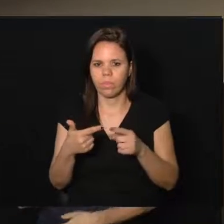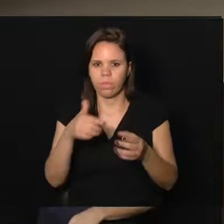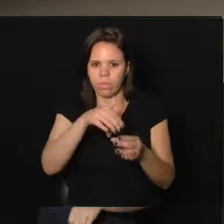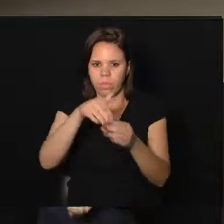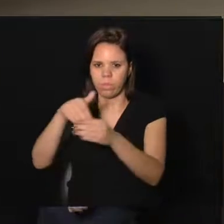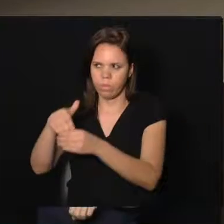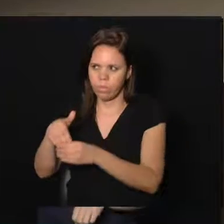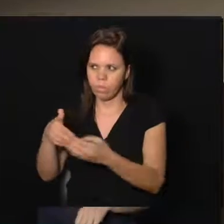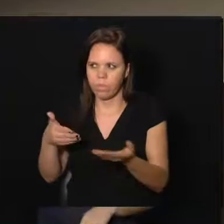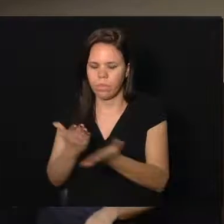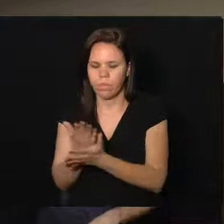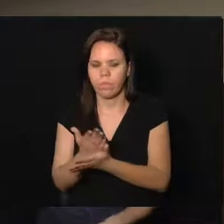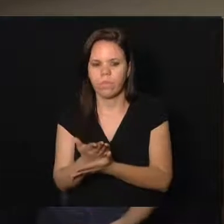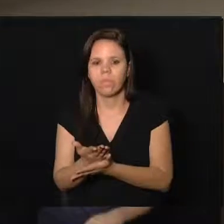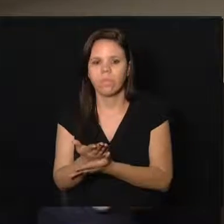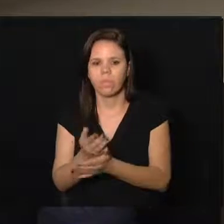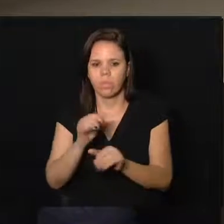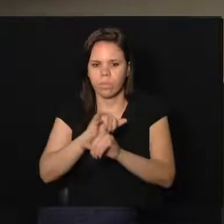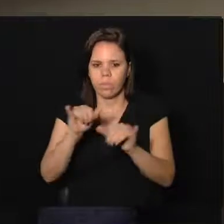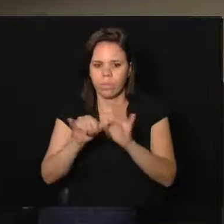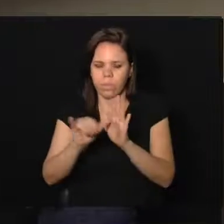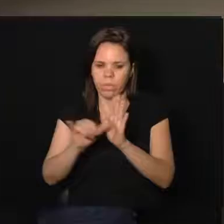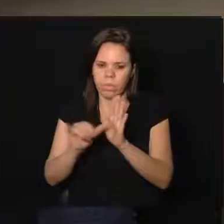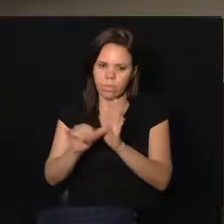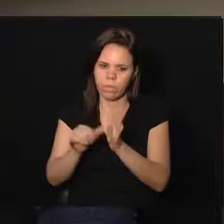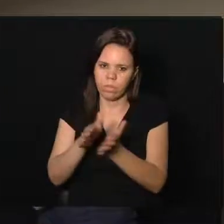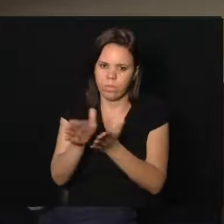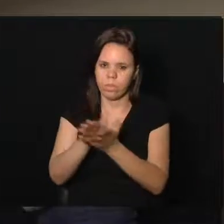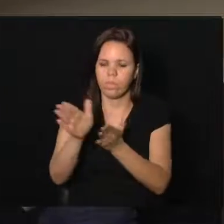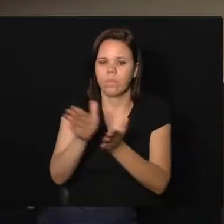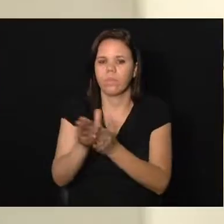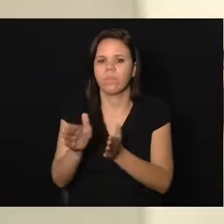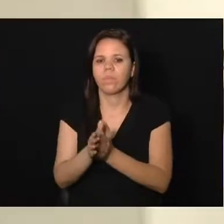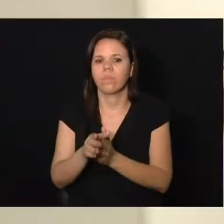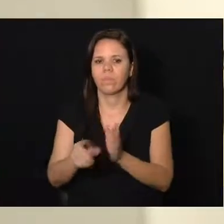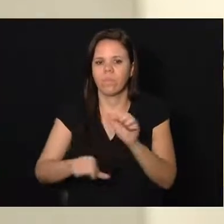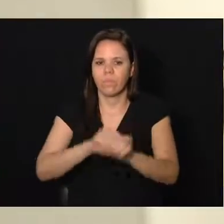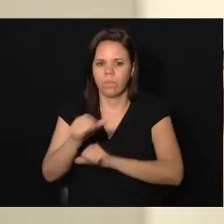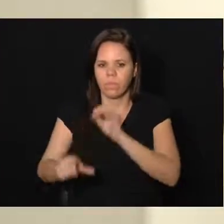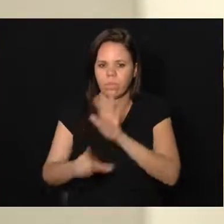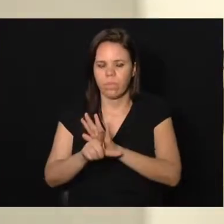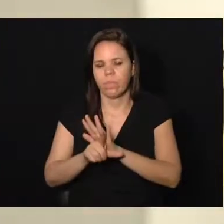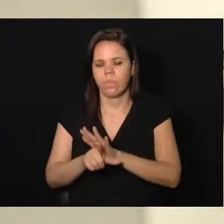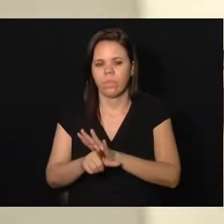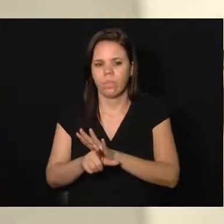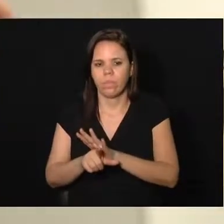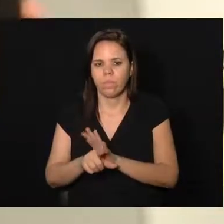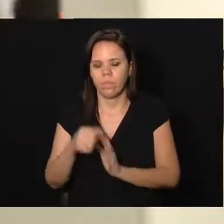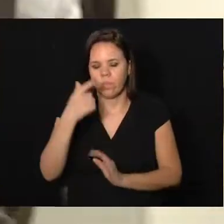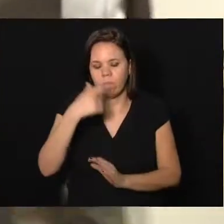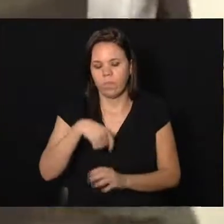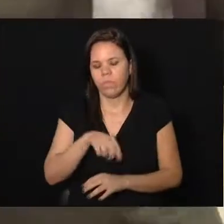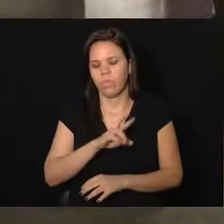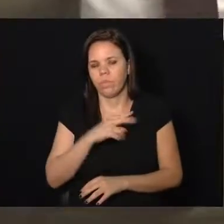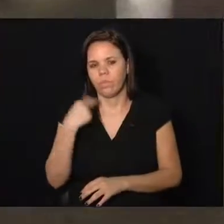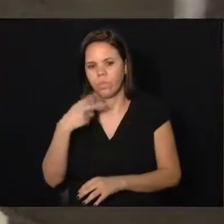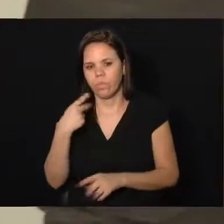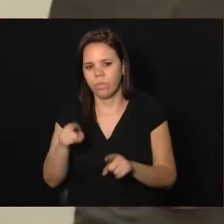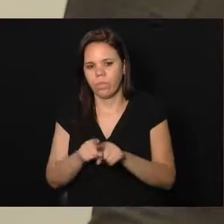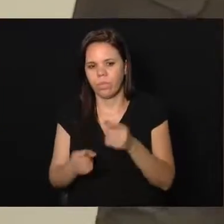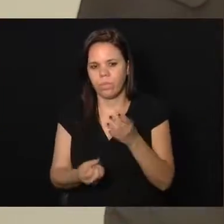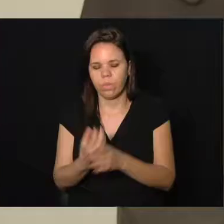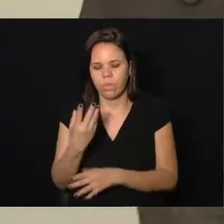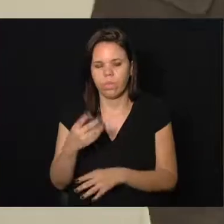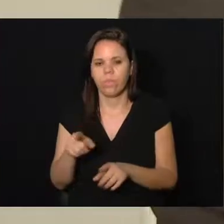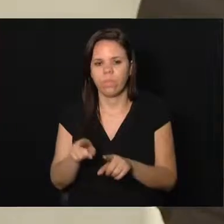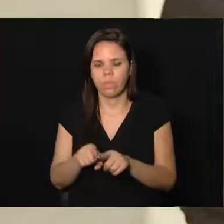que seja aprovado, publicado no Diário Oficial e se torne lei. Segundo o parlamentar, a criação destes cargos